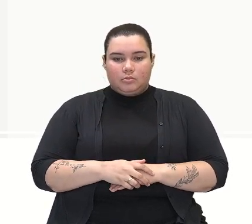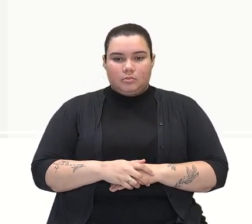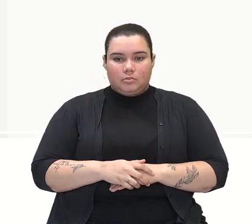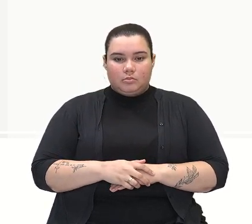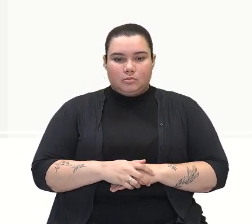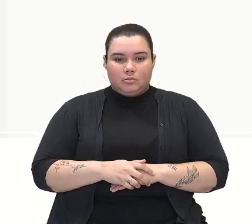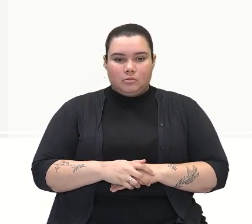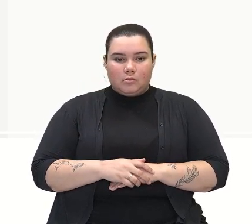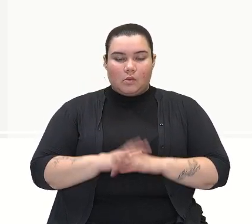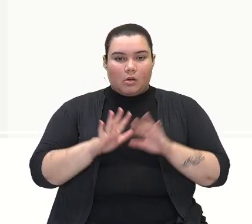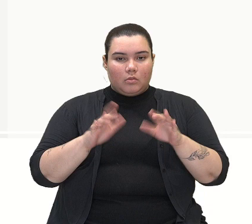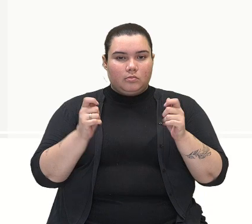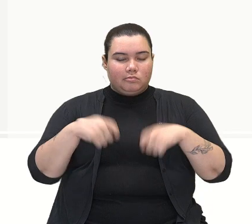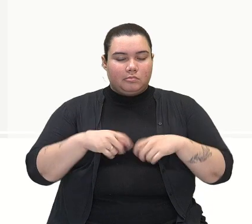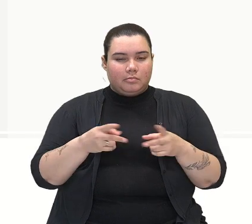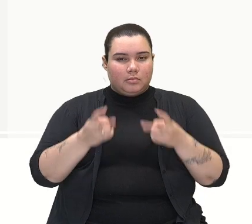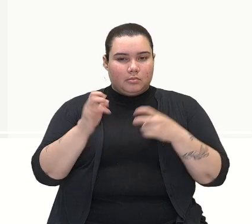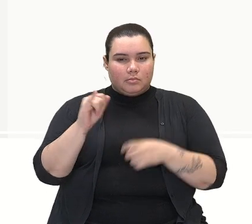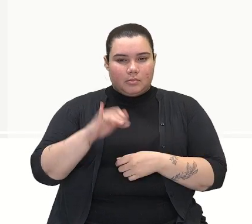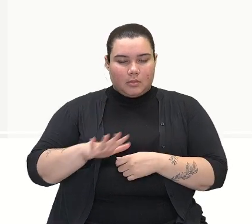você consegue observar na nossa imagem,